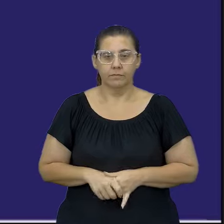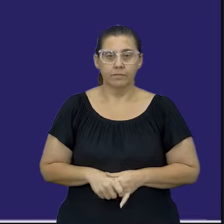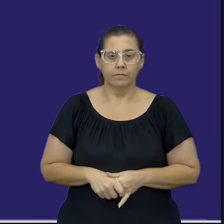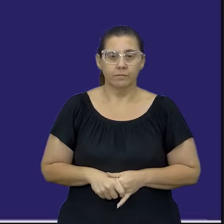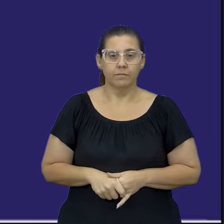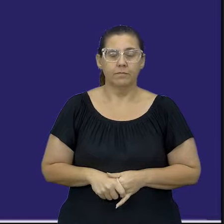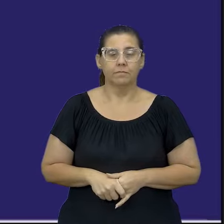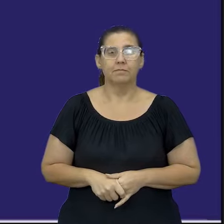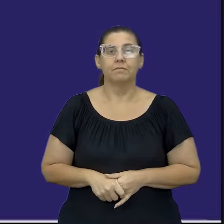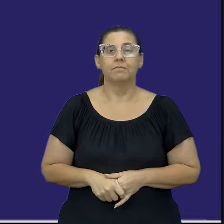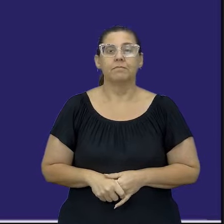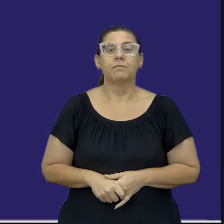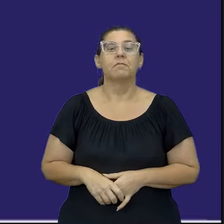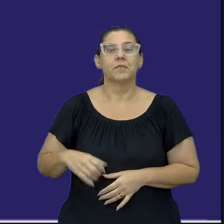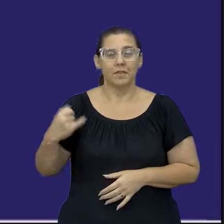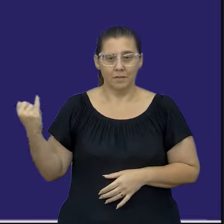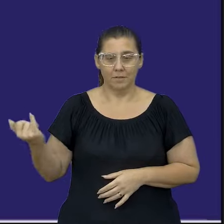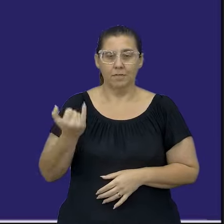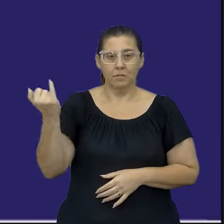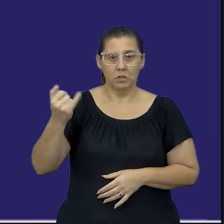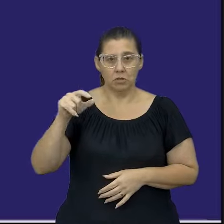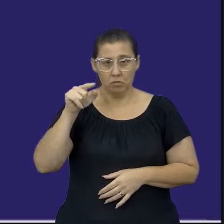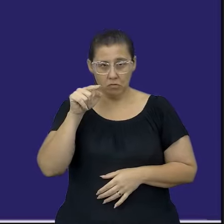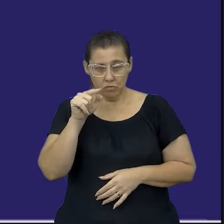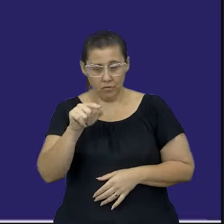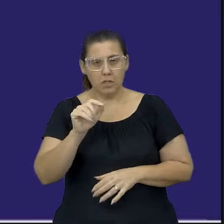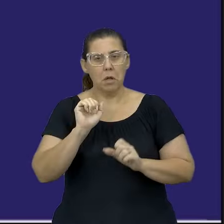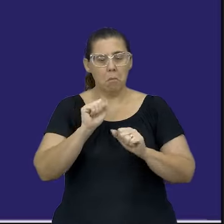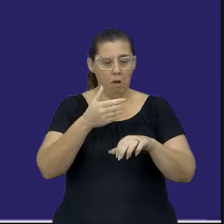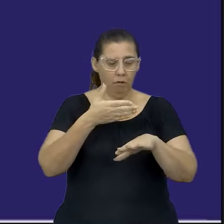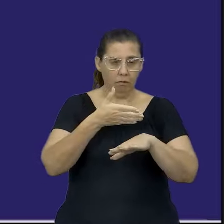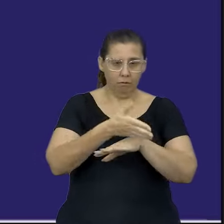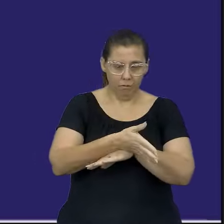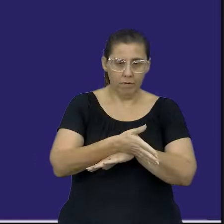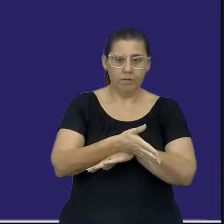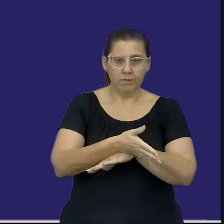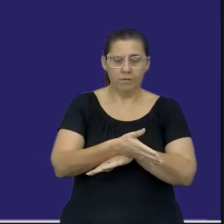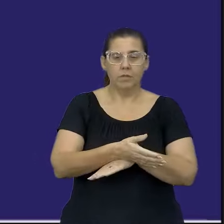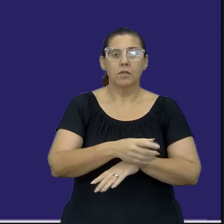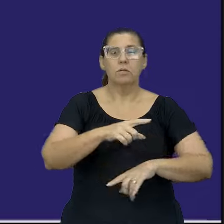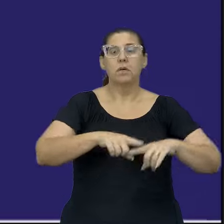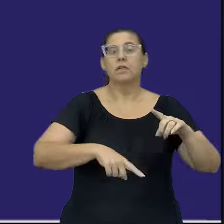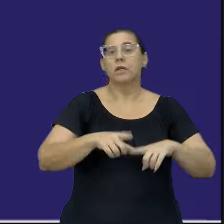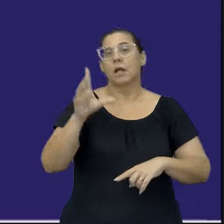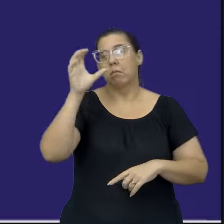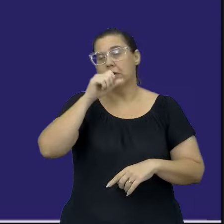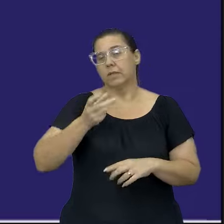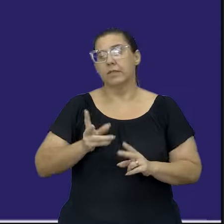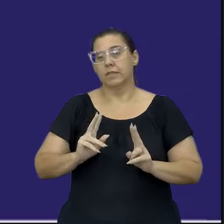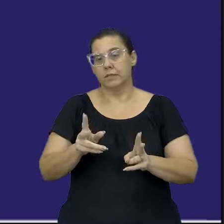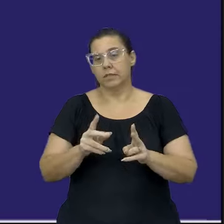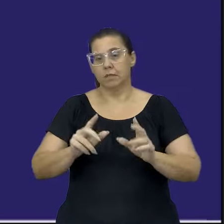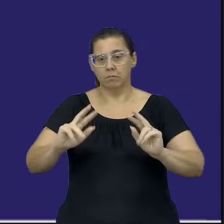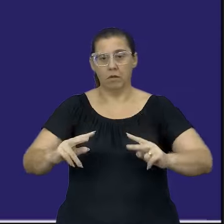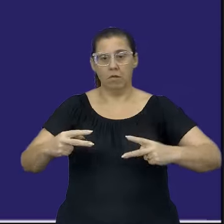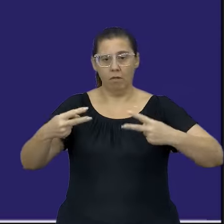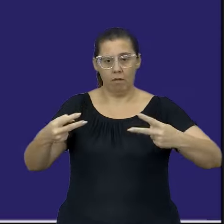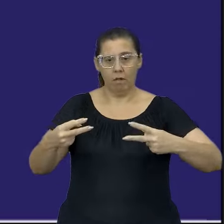que antes de mais nada é super importante que vocês, né, possam acessar o material do Aprender Sempre, e este link